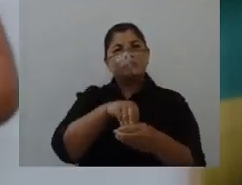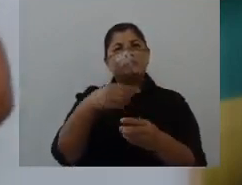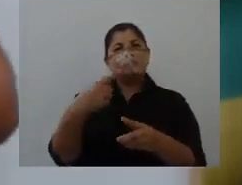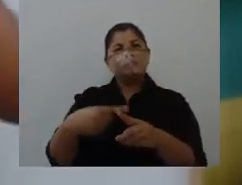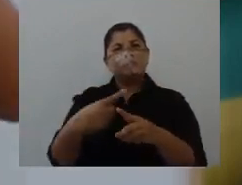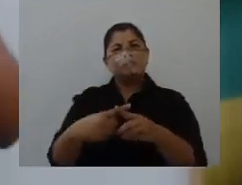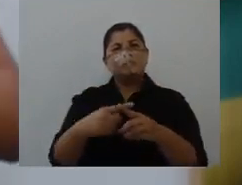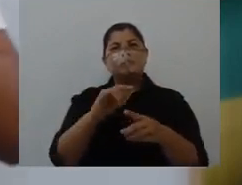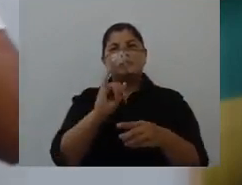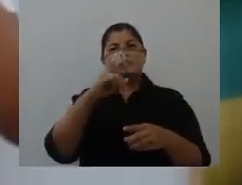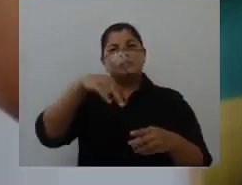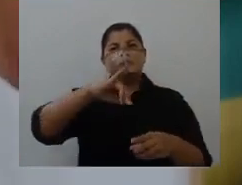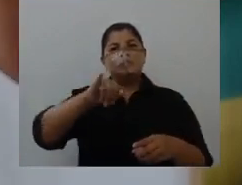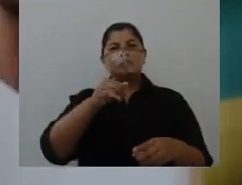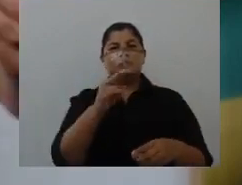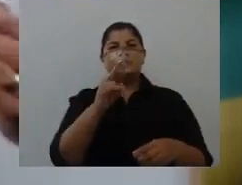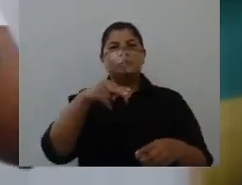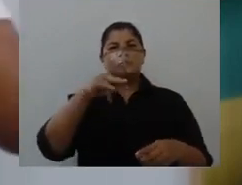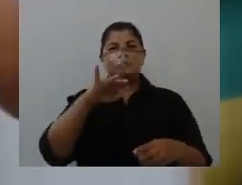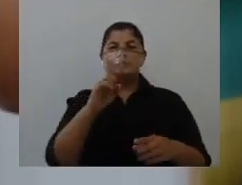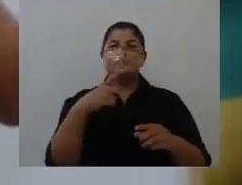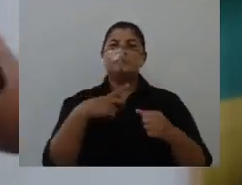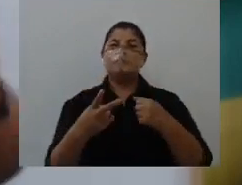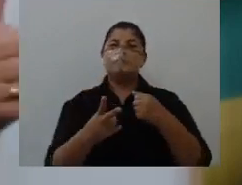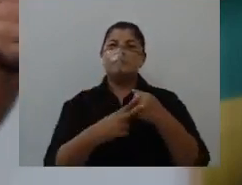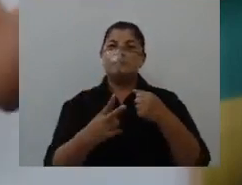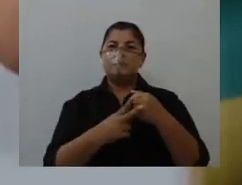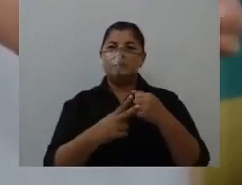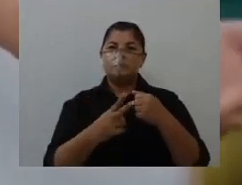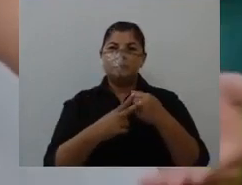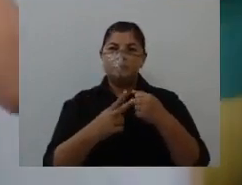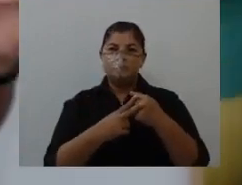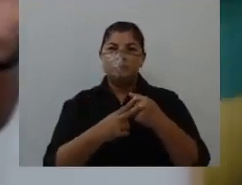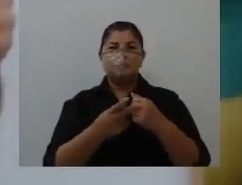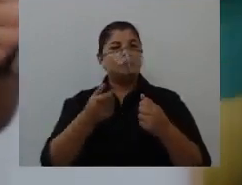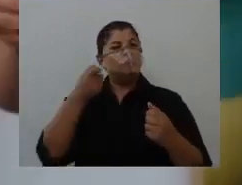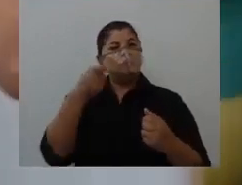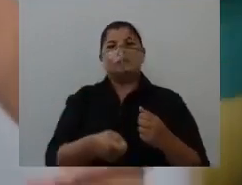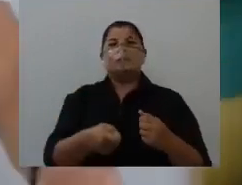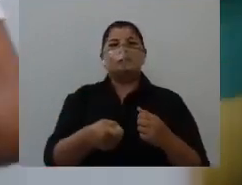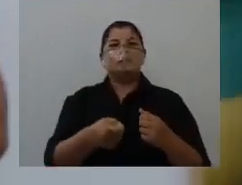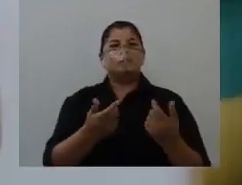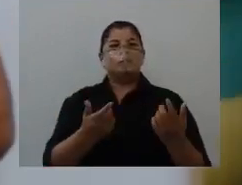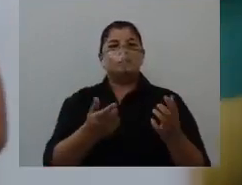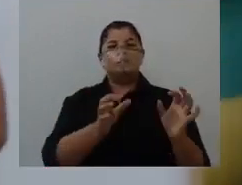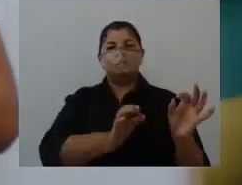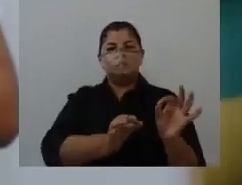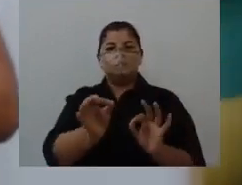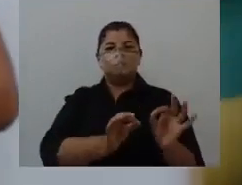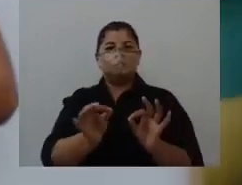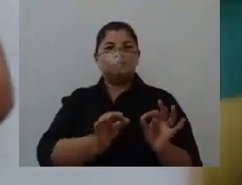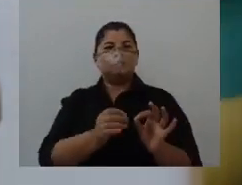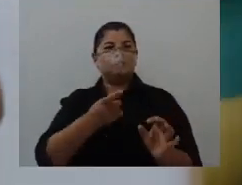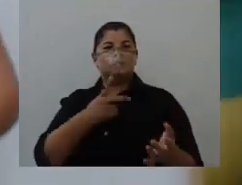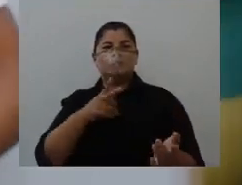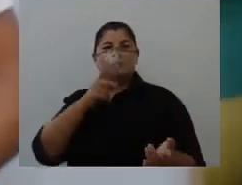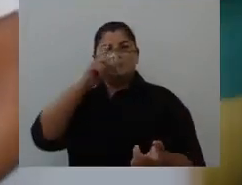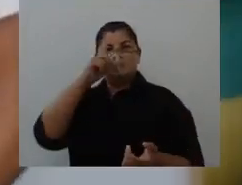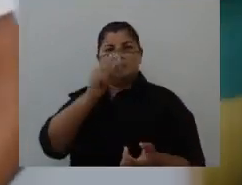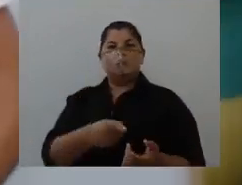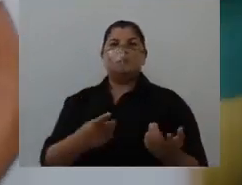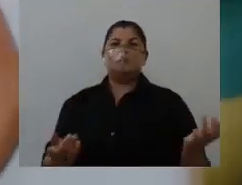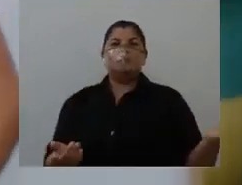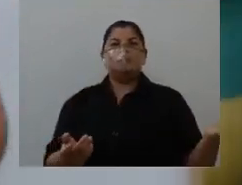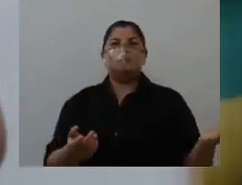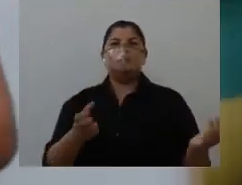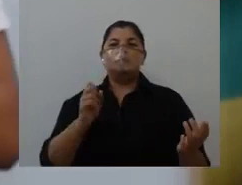texto injuntivo apresenta verbos no modo imperativo, no modo da ordem, né? Se eu leio, por exemplo,